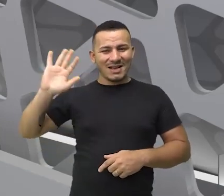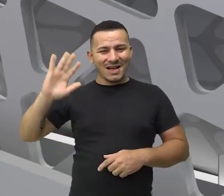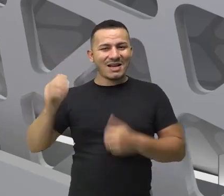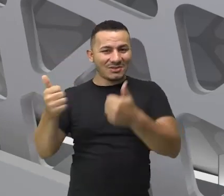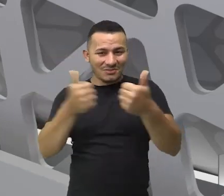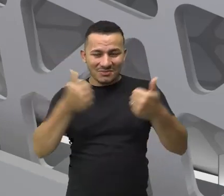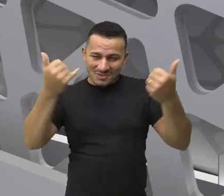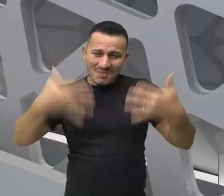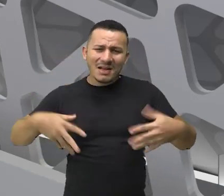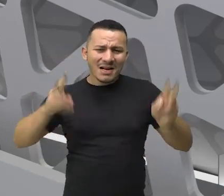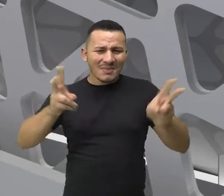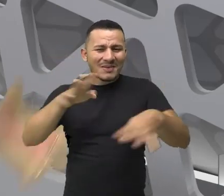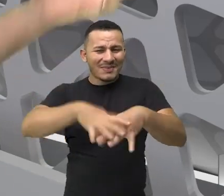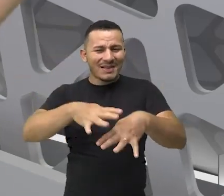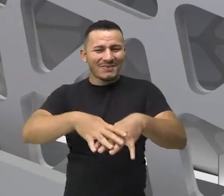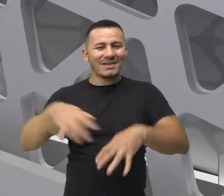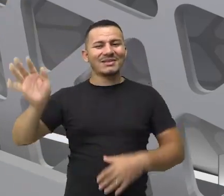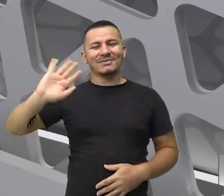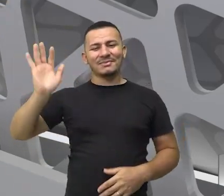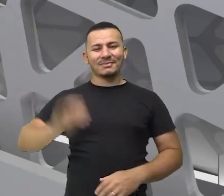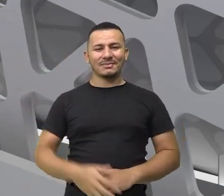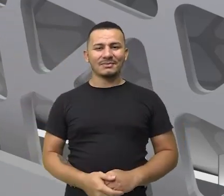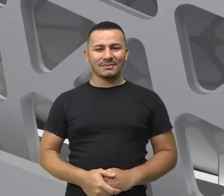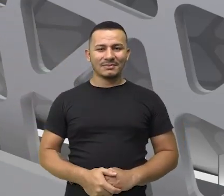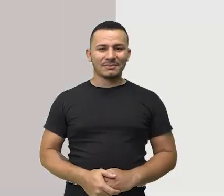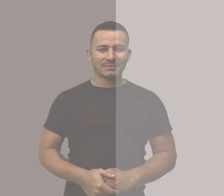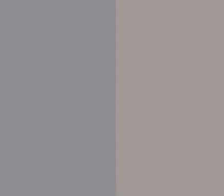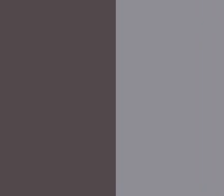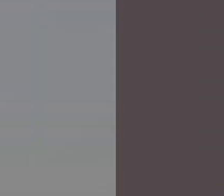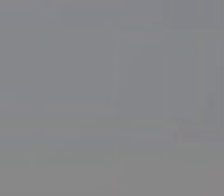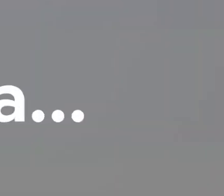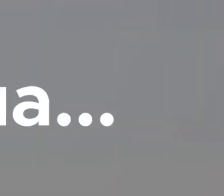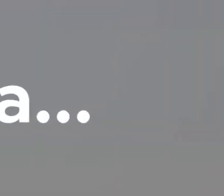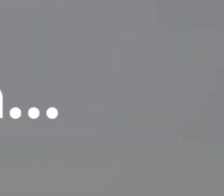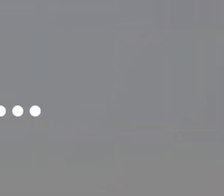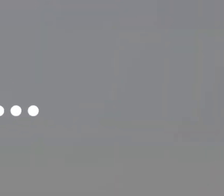momento falando de matemática. Tchau, pessoal!